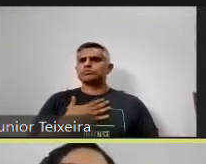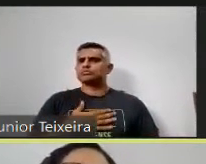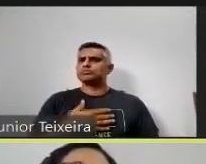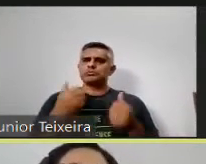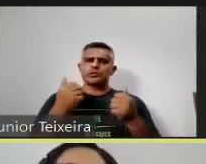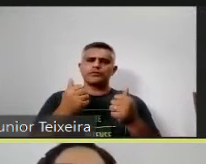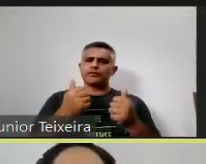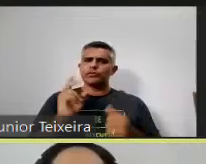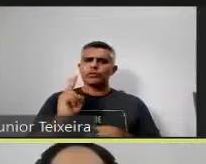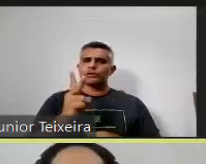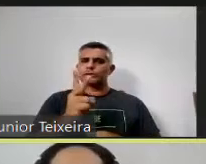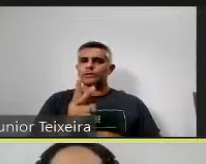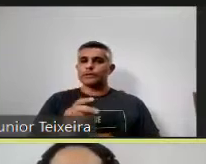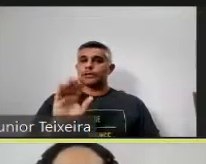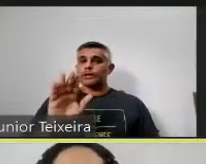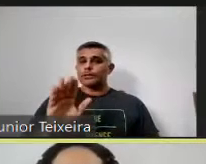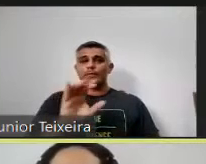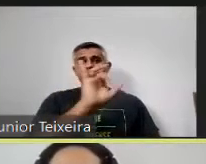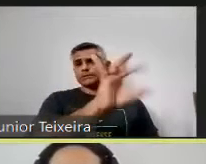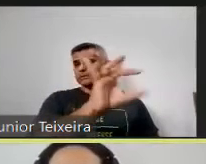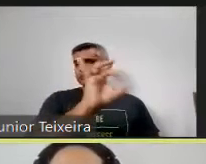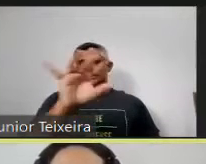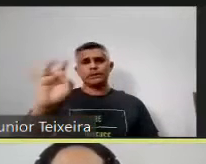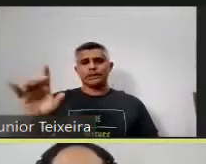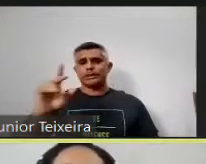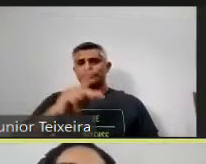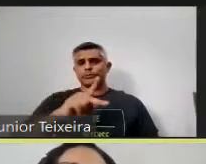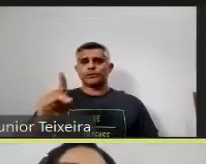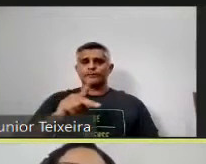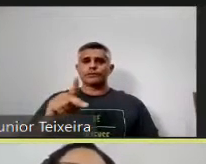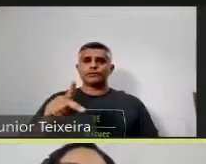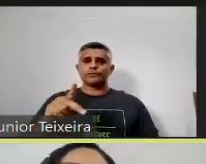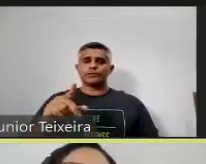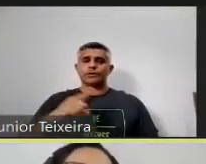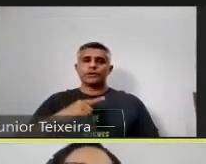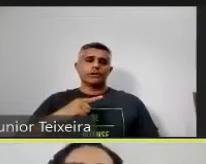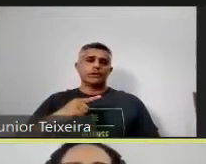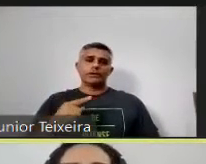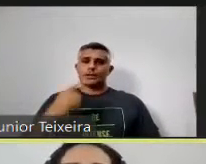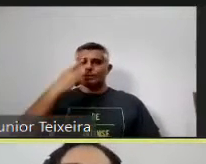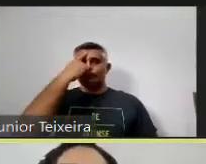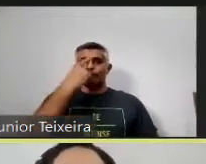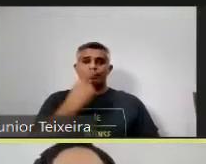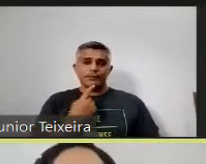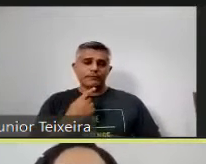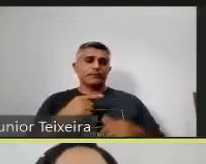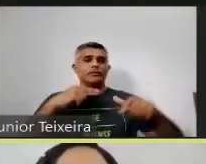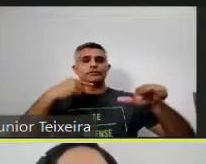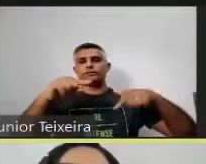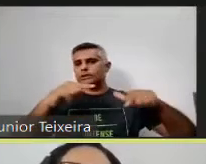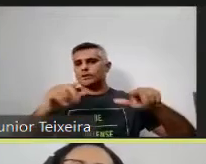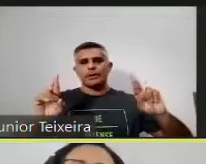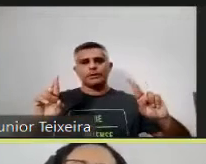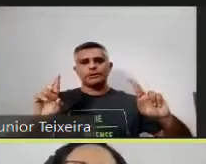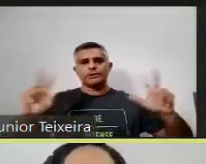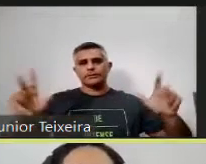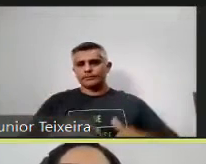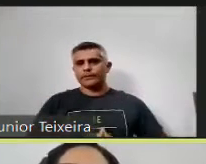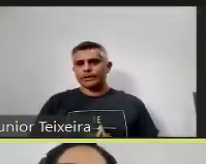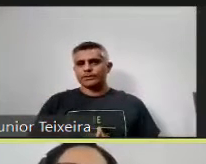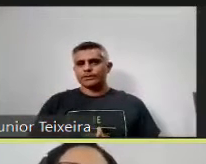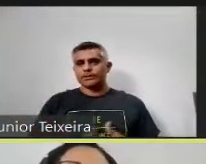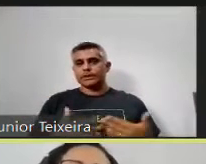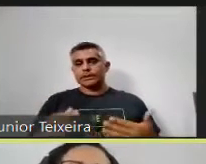é que cada professor, né, vai ter um jeito de trabalhar, e por conta disso, a forma como esses professores entendem o que é inclusão, o que